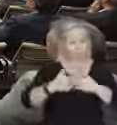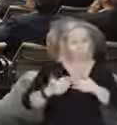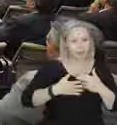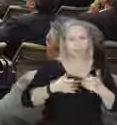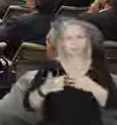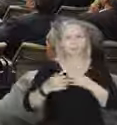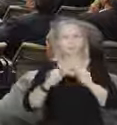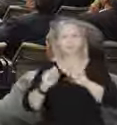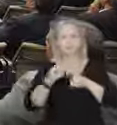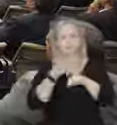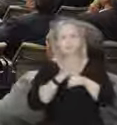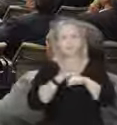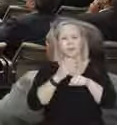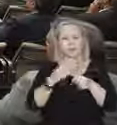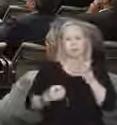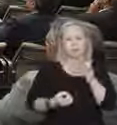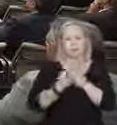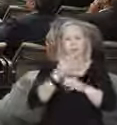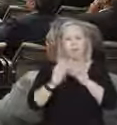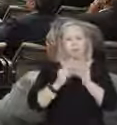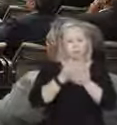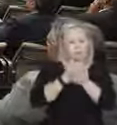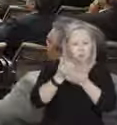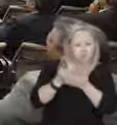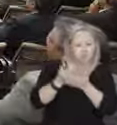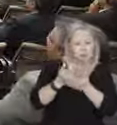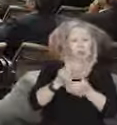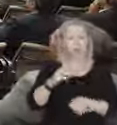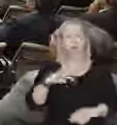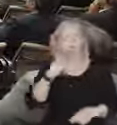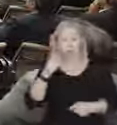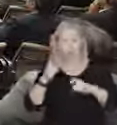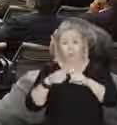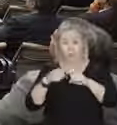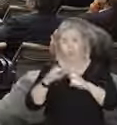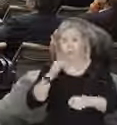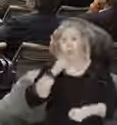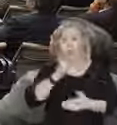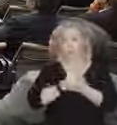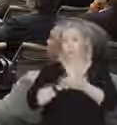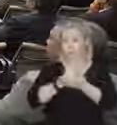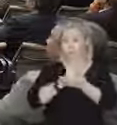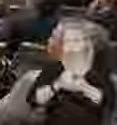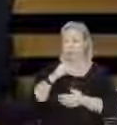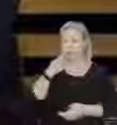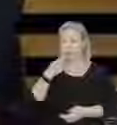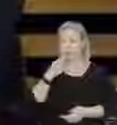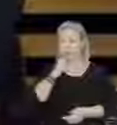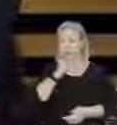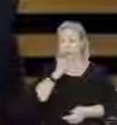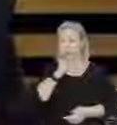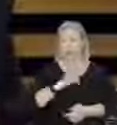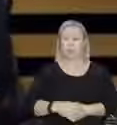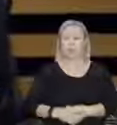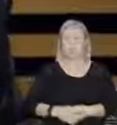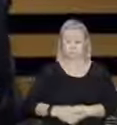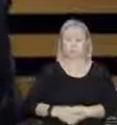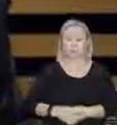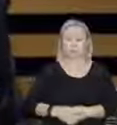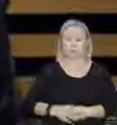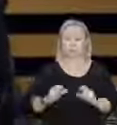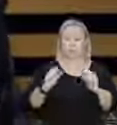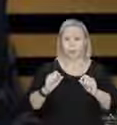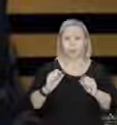um princípio em medicina que diz, os advogados gostam, o latinorium, né? Sublata causa